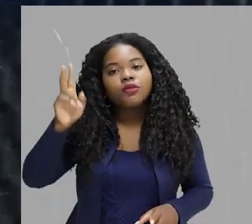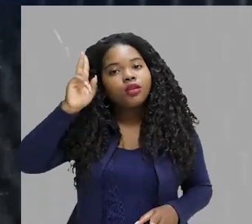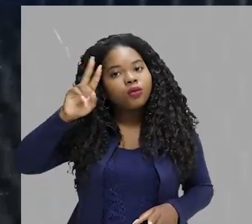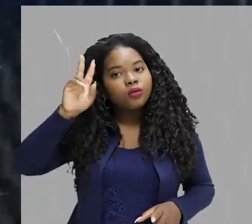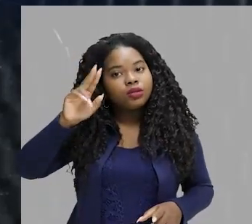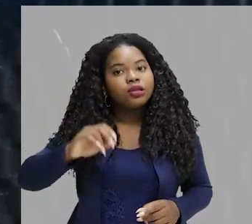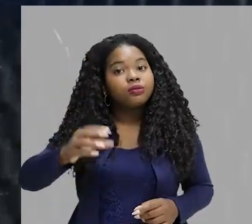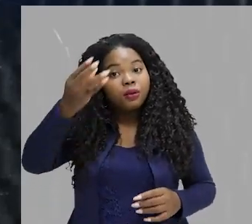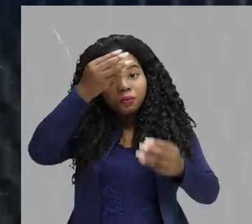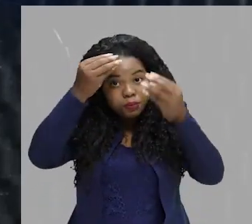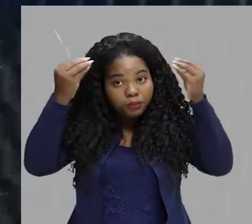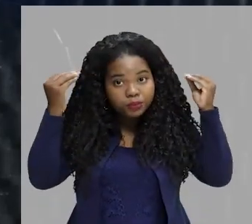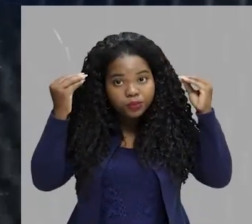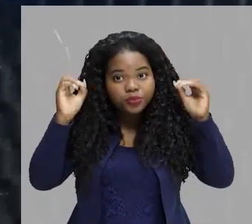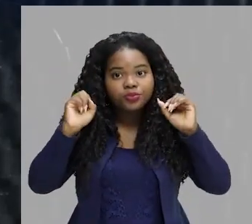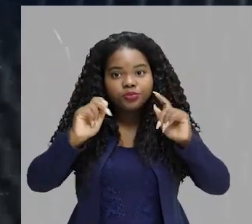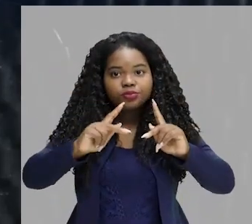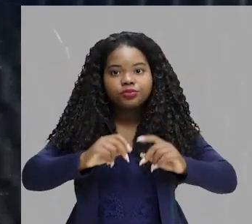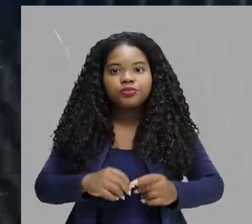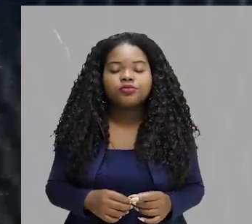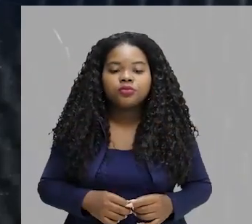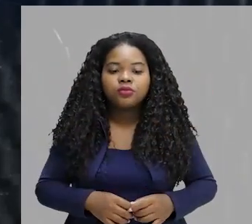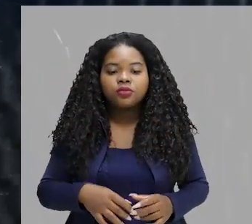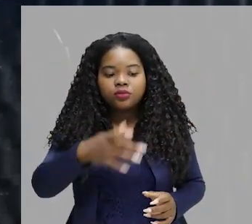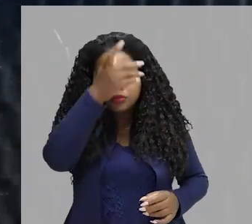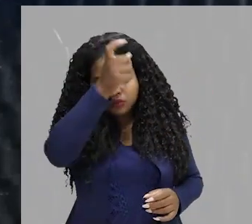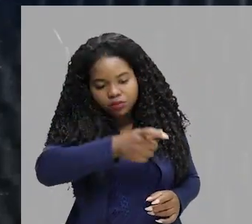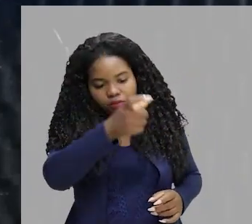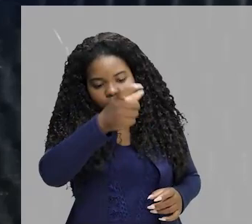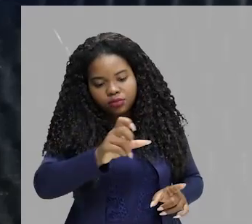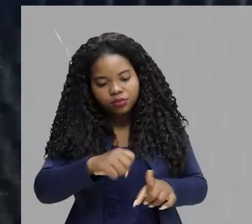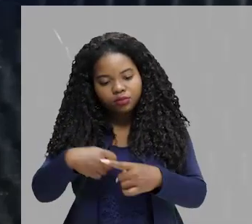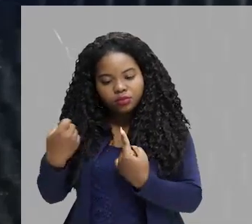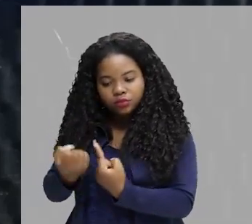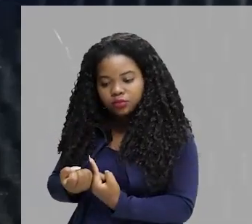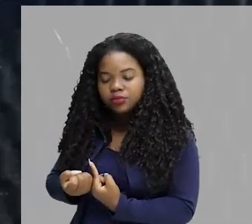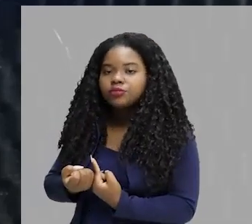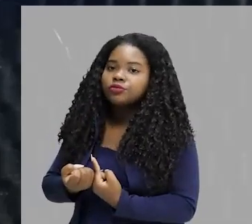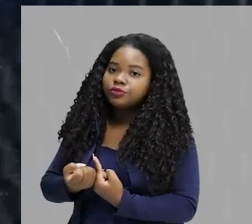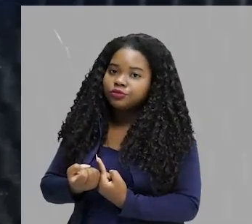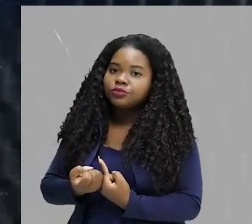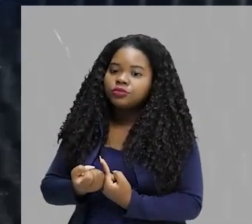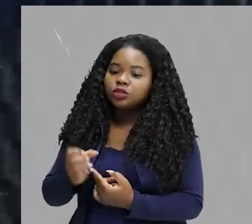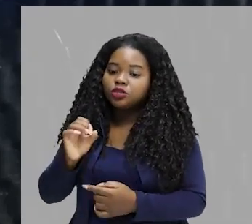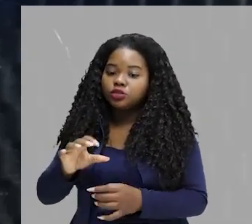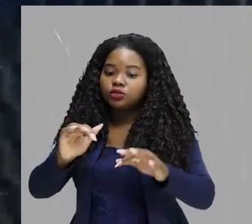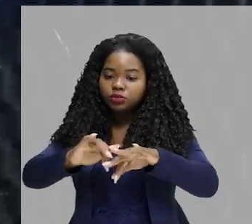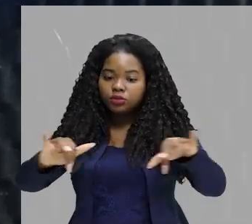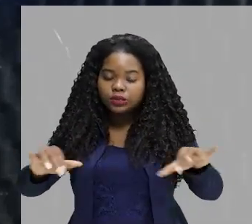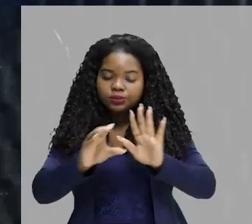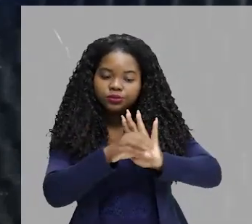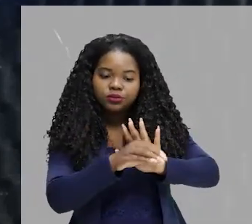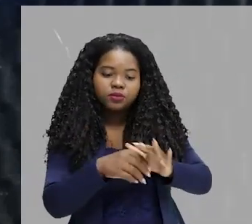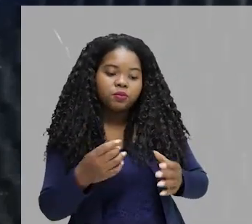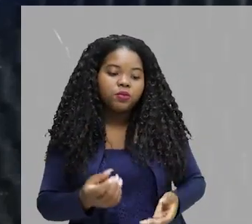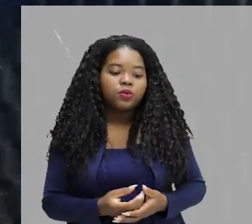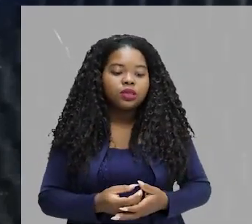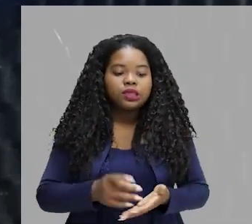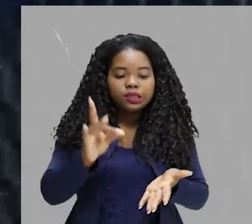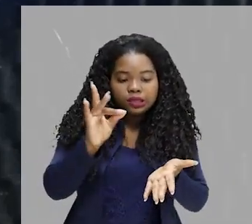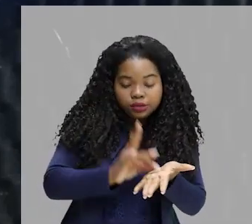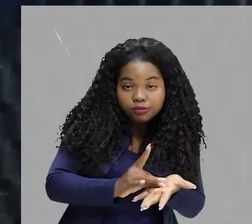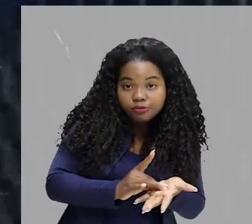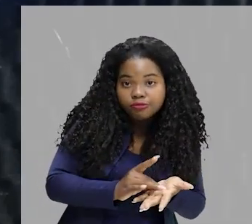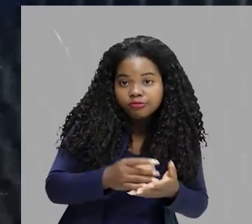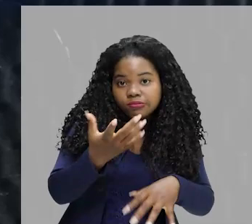não esquece disso. Quando eu falo indivíduo e sociedade, eu estou separando só em termos de conceito. Porque na vida real, na prática,